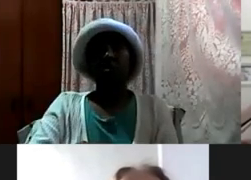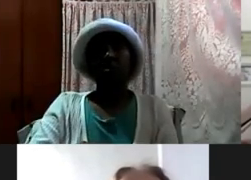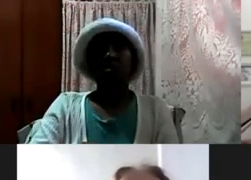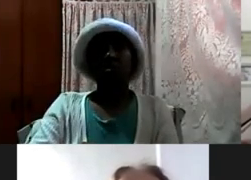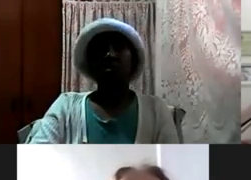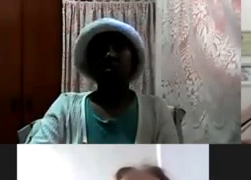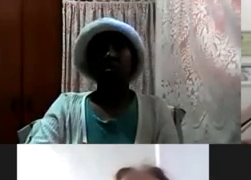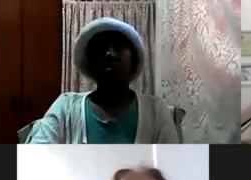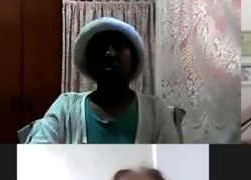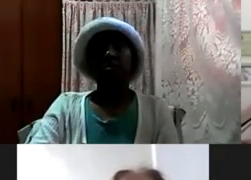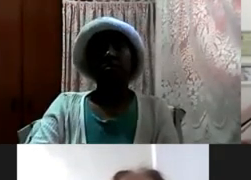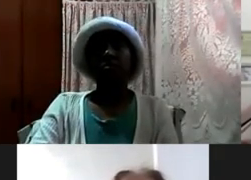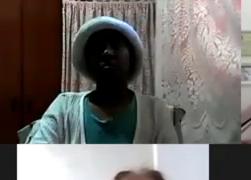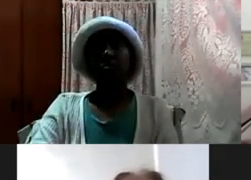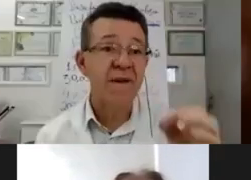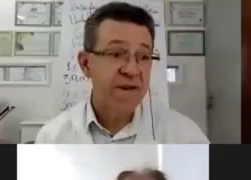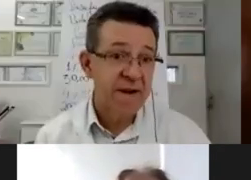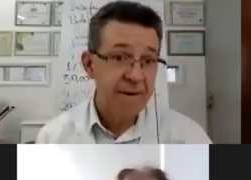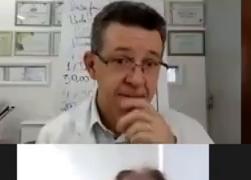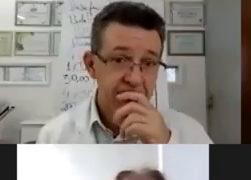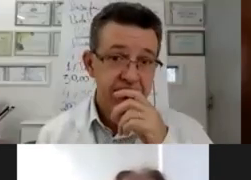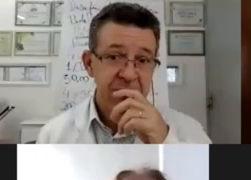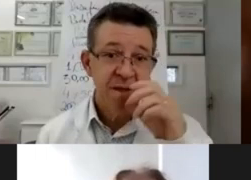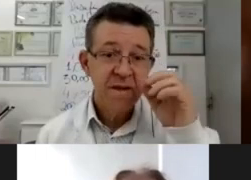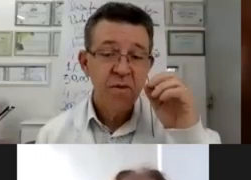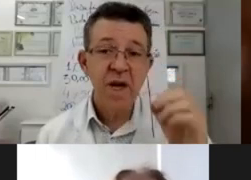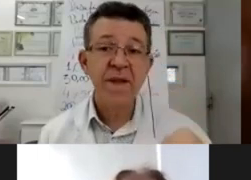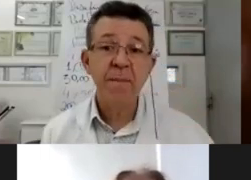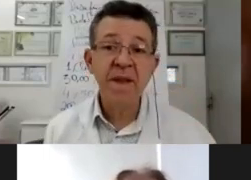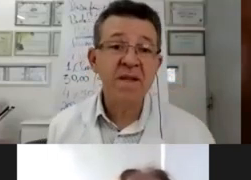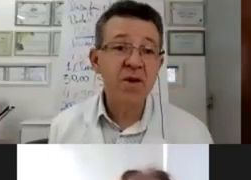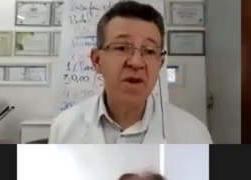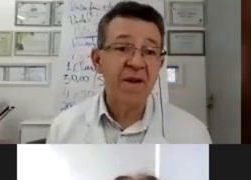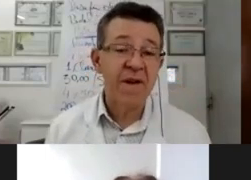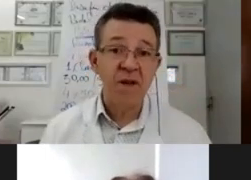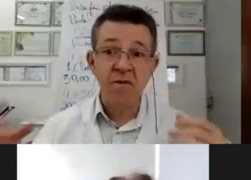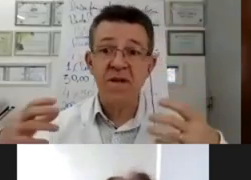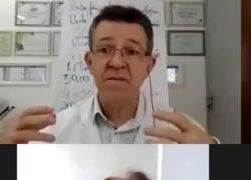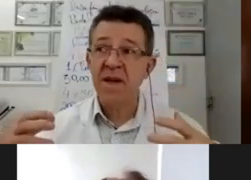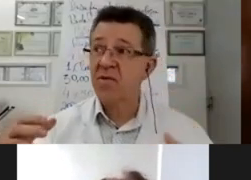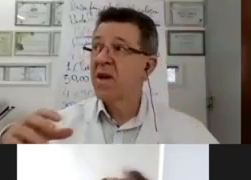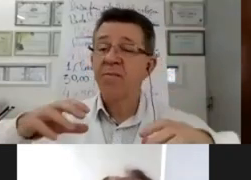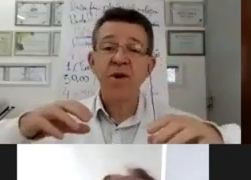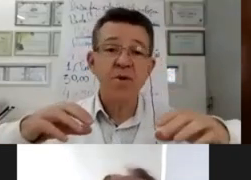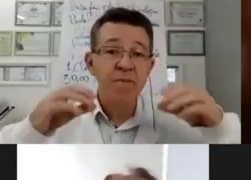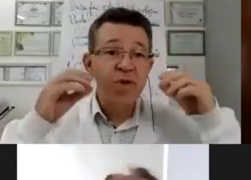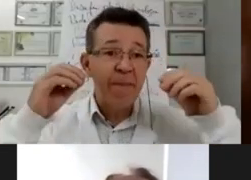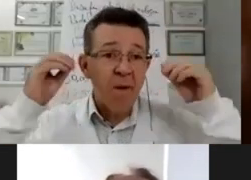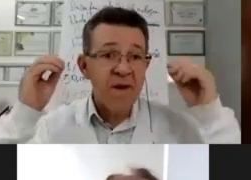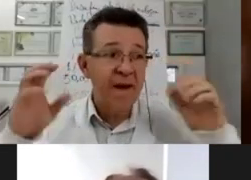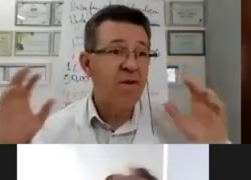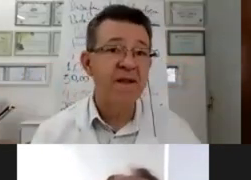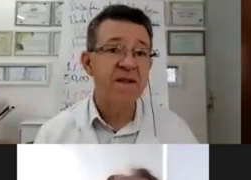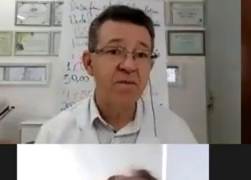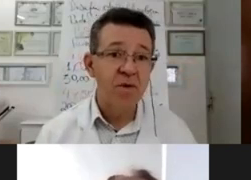o que a gente fala de você ter independência geográfica. O que é uma independência geográfica? Eu tenho conhecimento, eu posso mudar